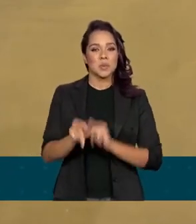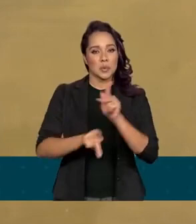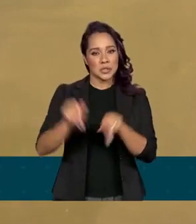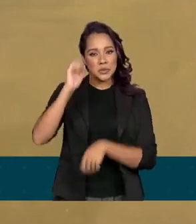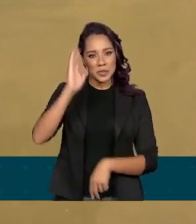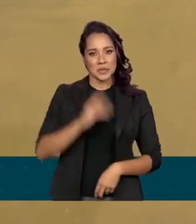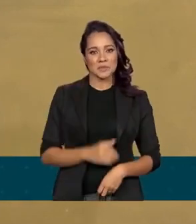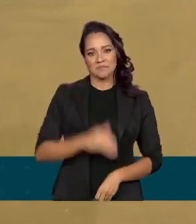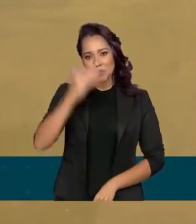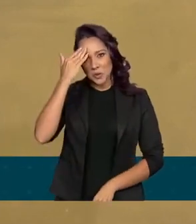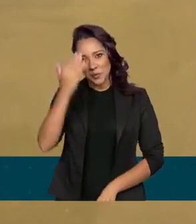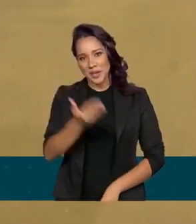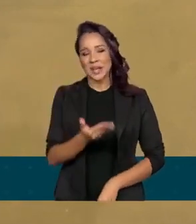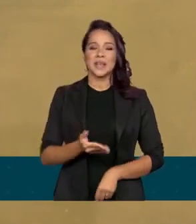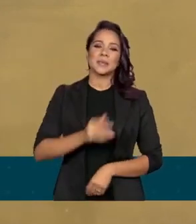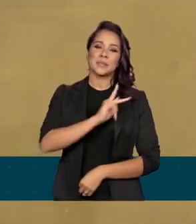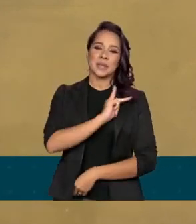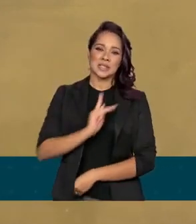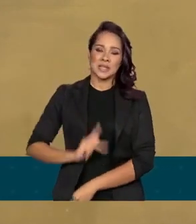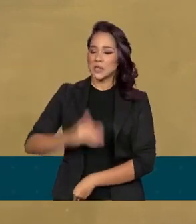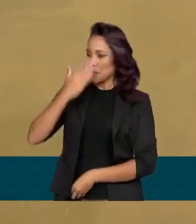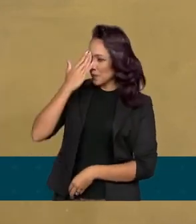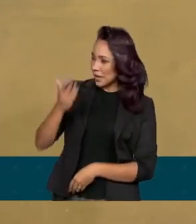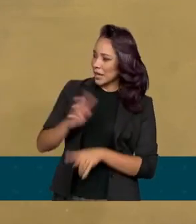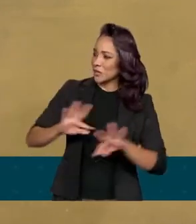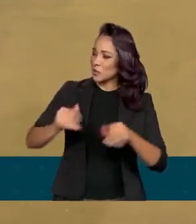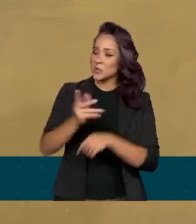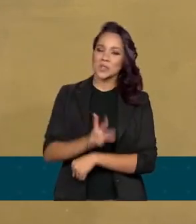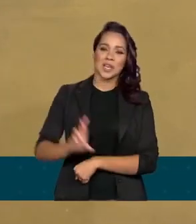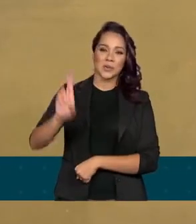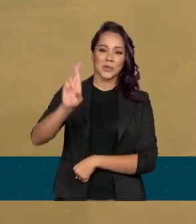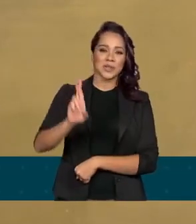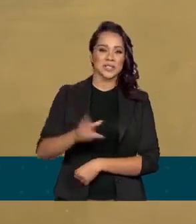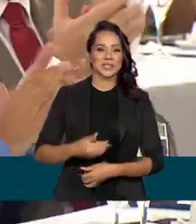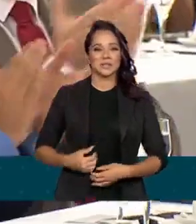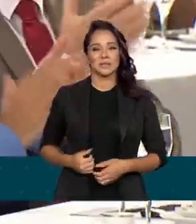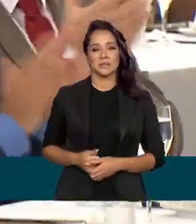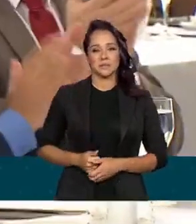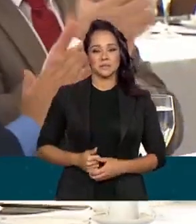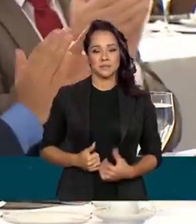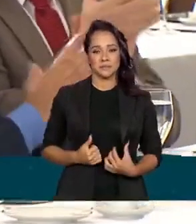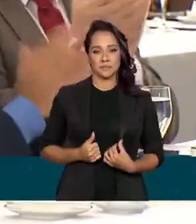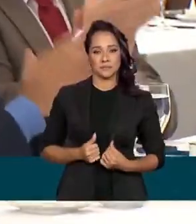povo brasileiro. Muito obrigado, presidente, e muito obrigado a todos os reitores e reitoras.